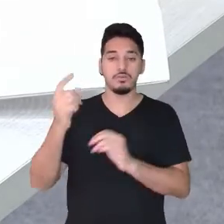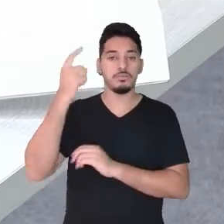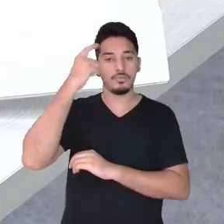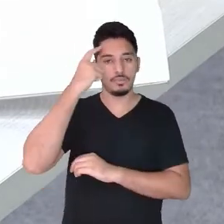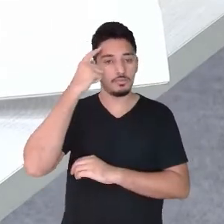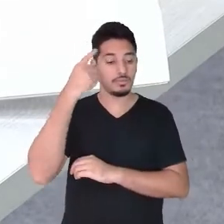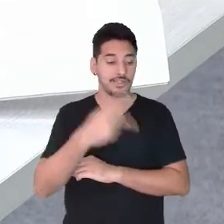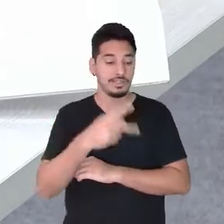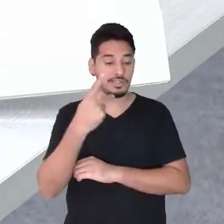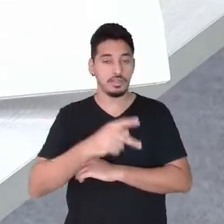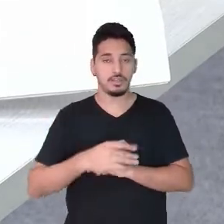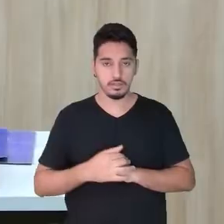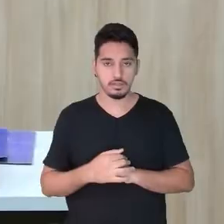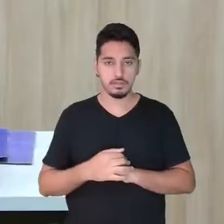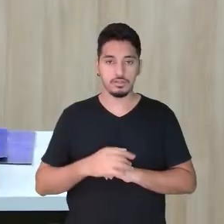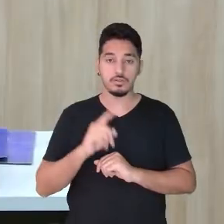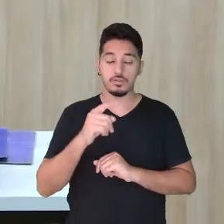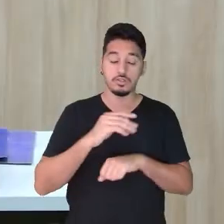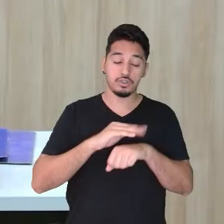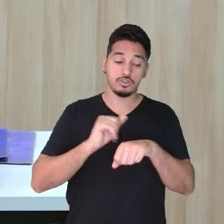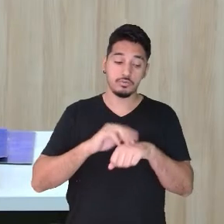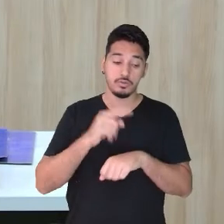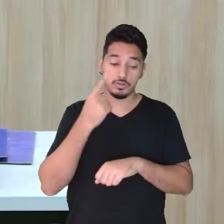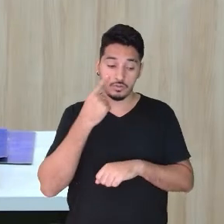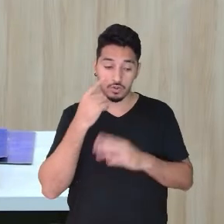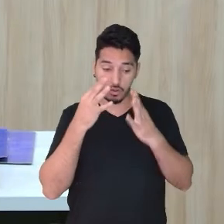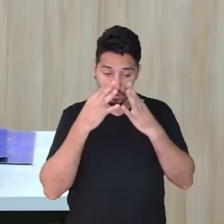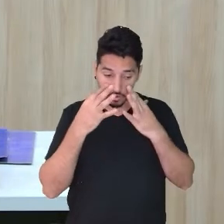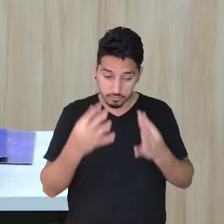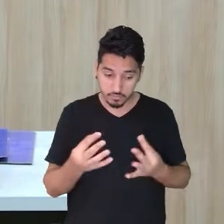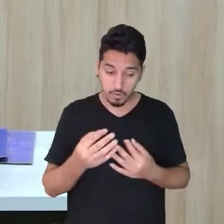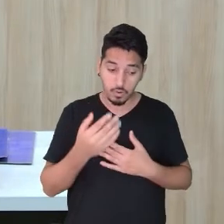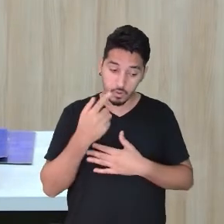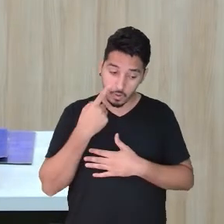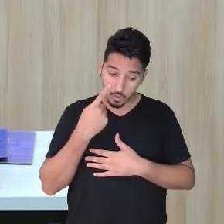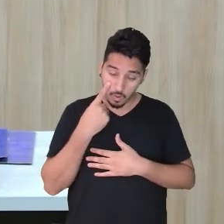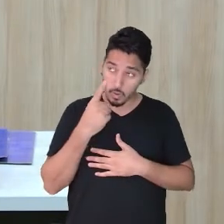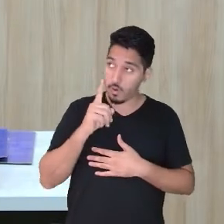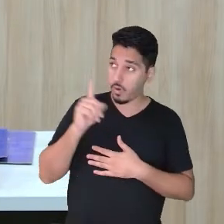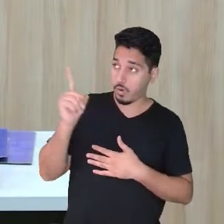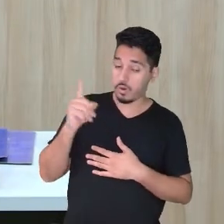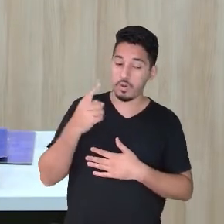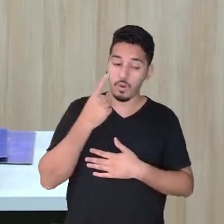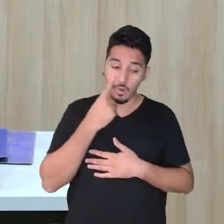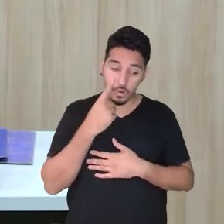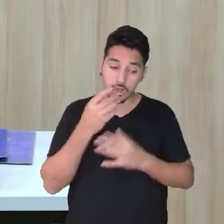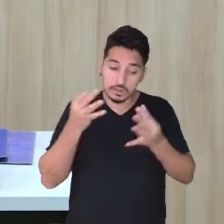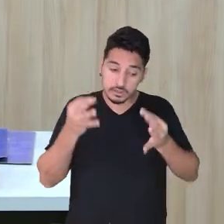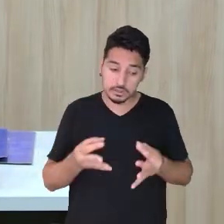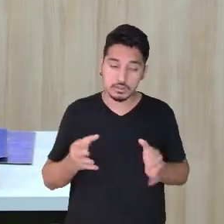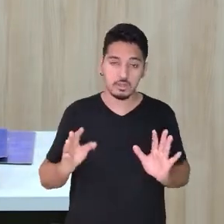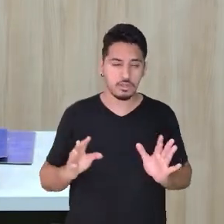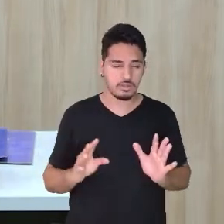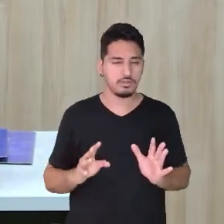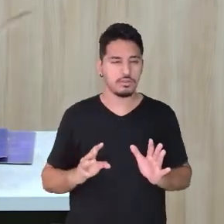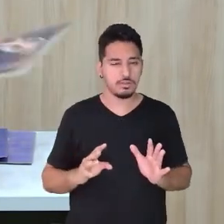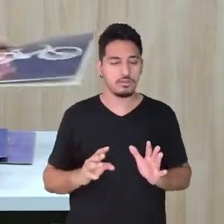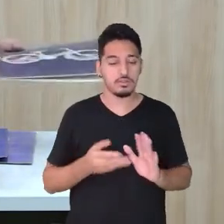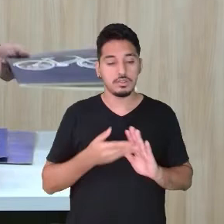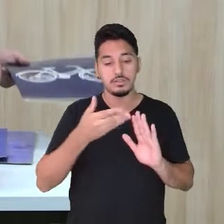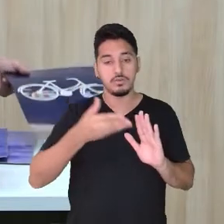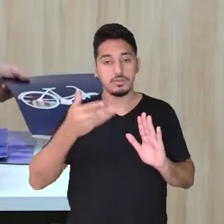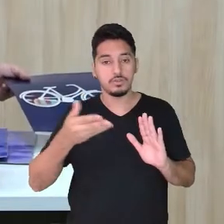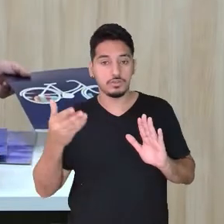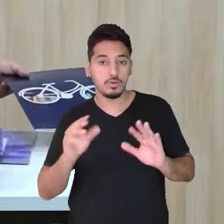dele. Ele está sendo chamado para o foco, prestar atenção na história, sequenciar